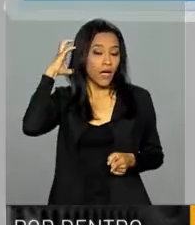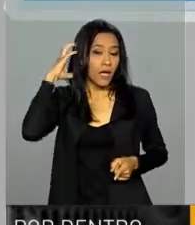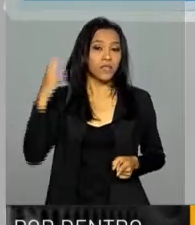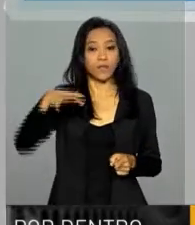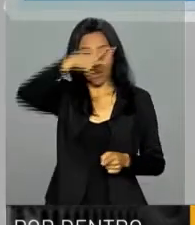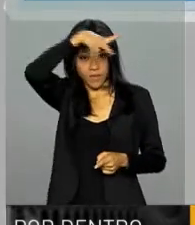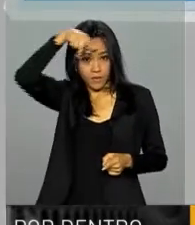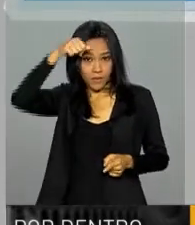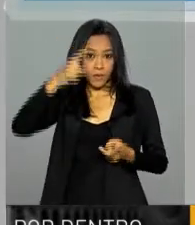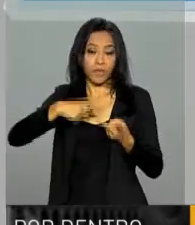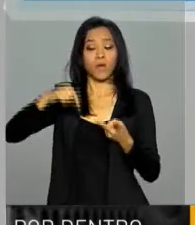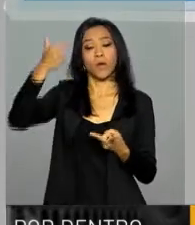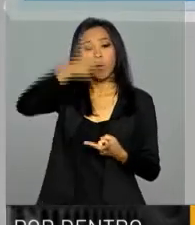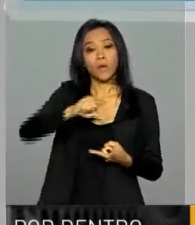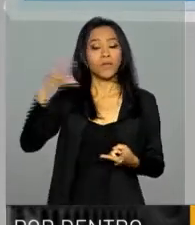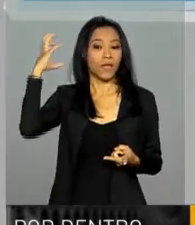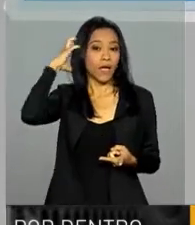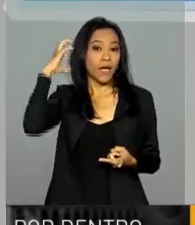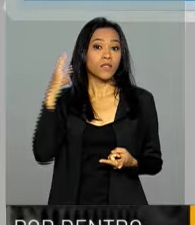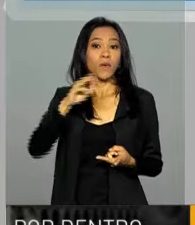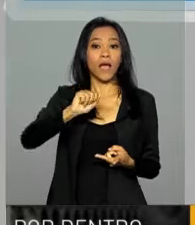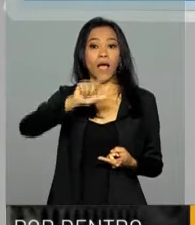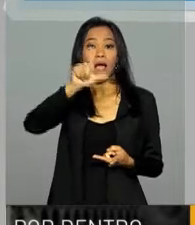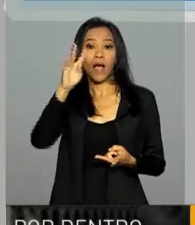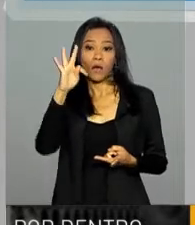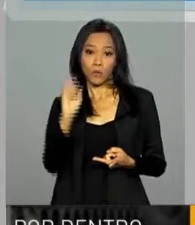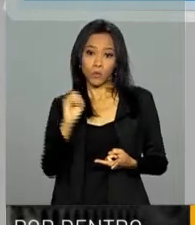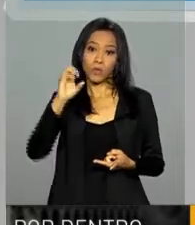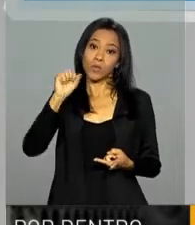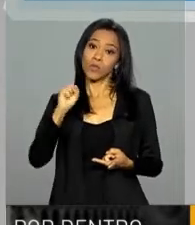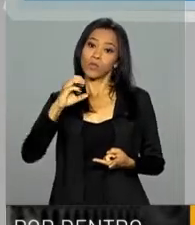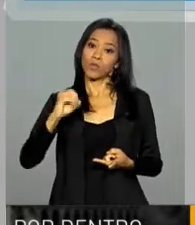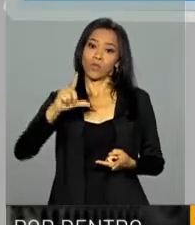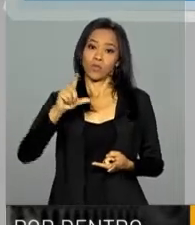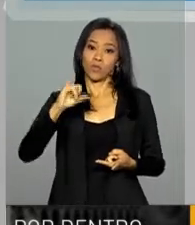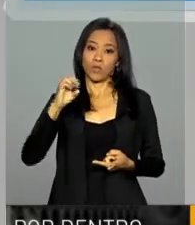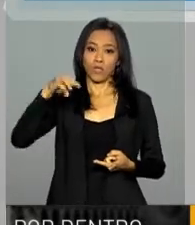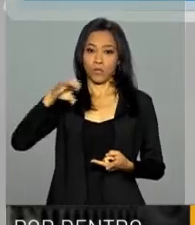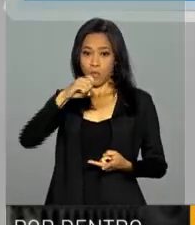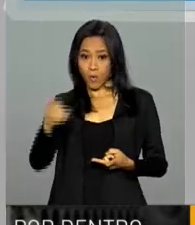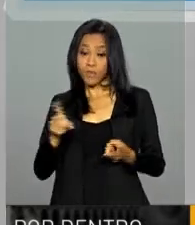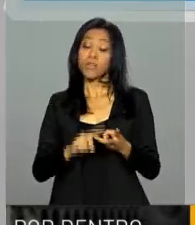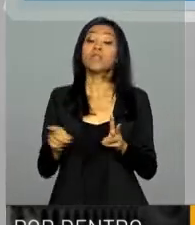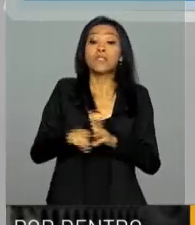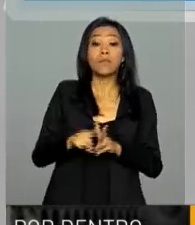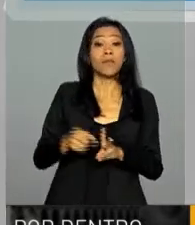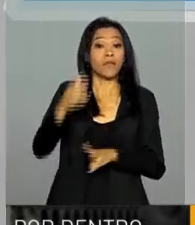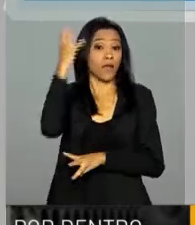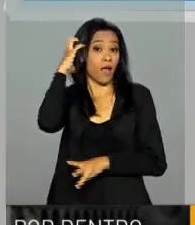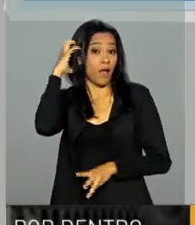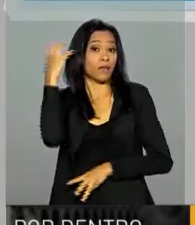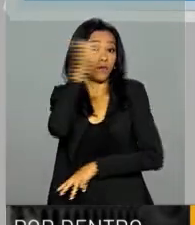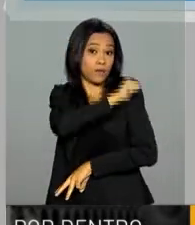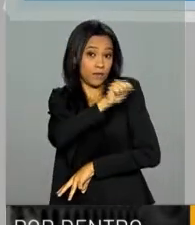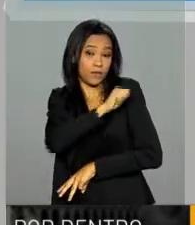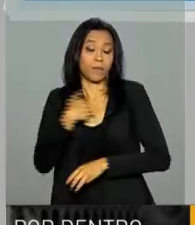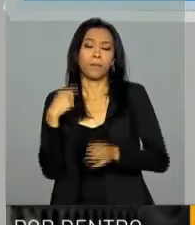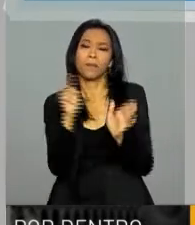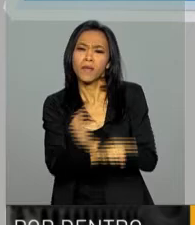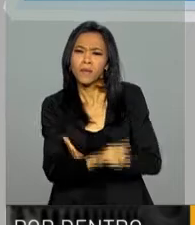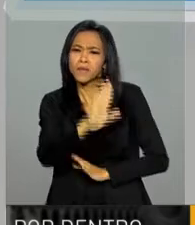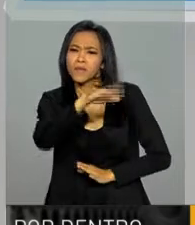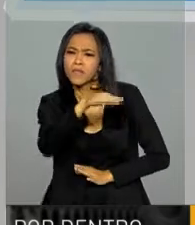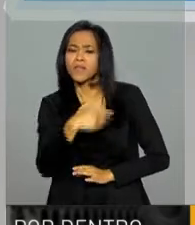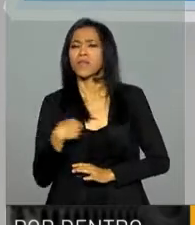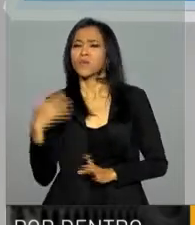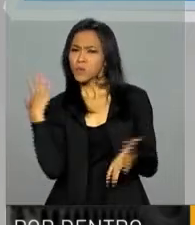a do nacional do alto solimões e também rádio nacional do rio de janeiro pergunta o senhor ministro os turistas brasileiros